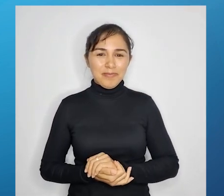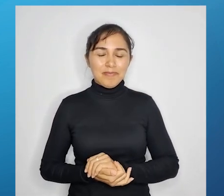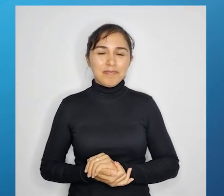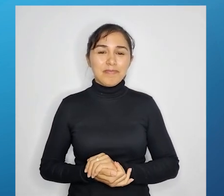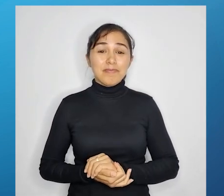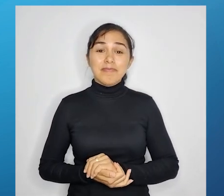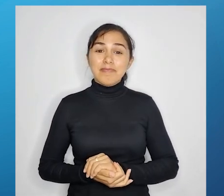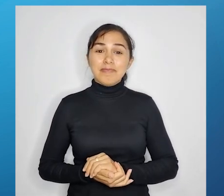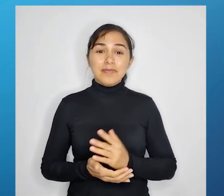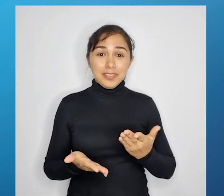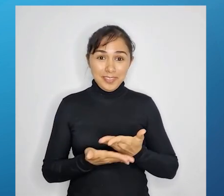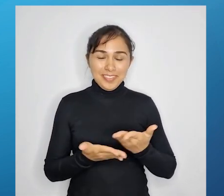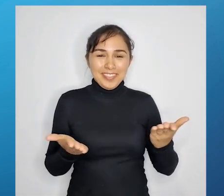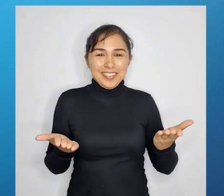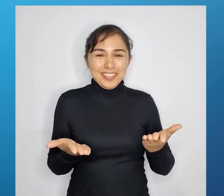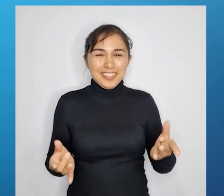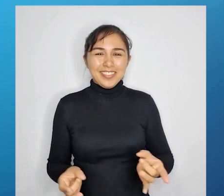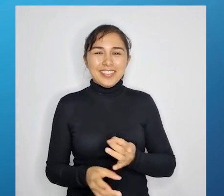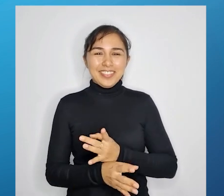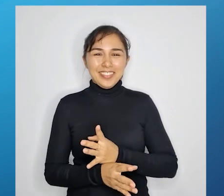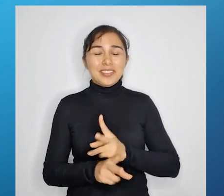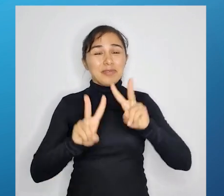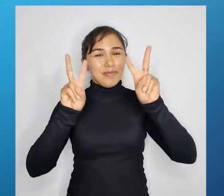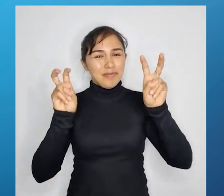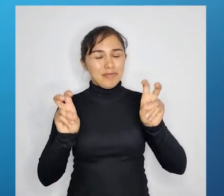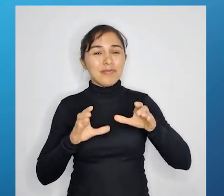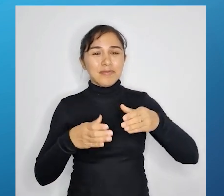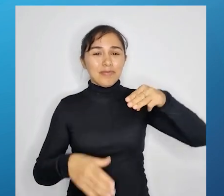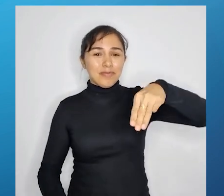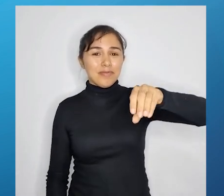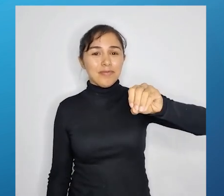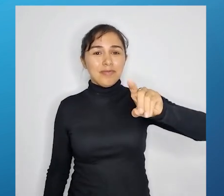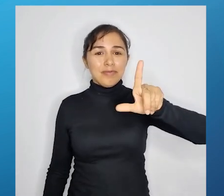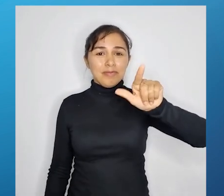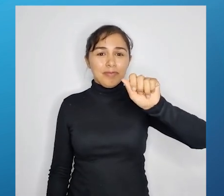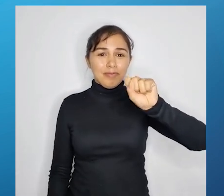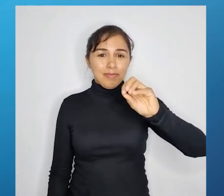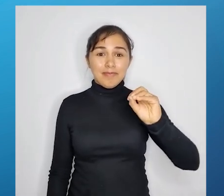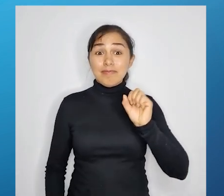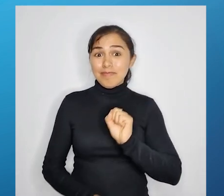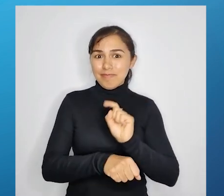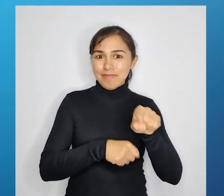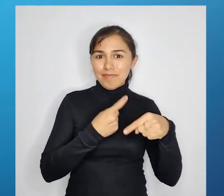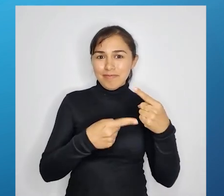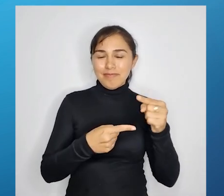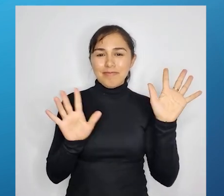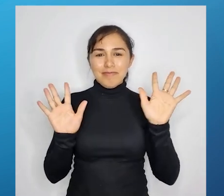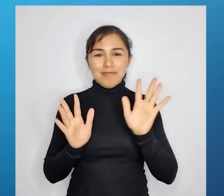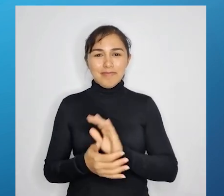É isso, alunos. Essa foi a nossa aula sobre moluscos. Eu espero você em uma próxima. Tchau!